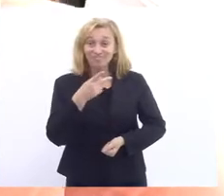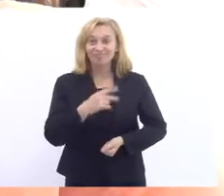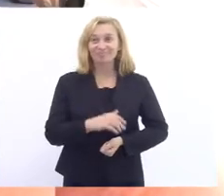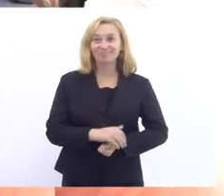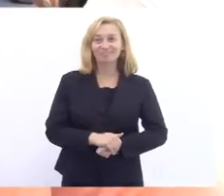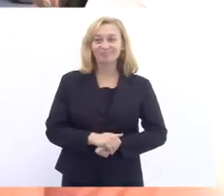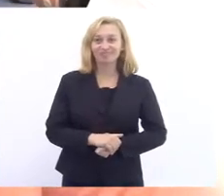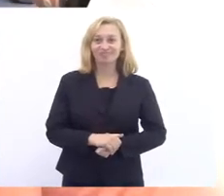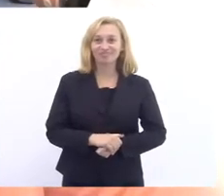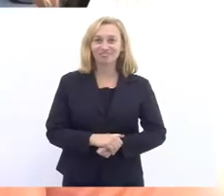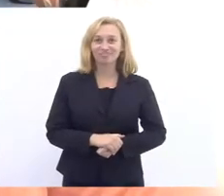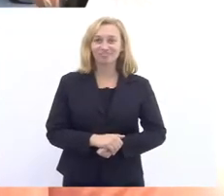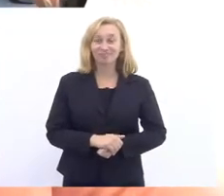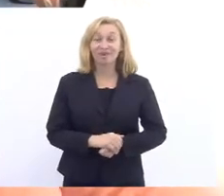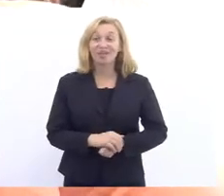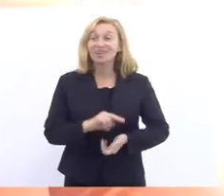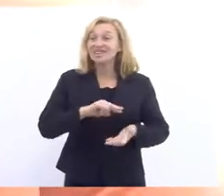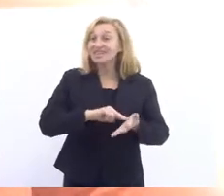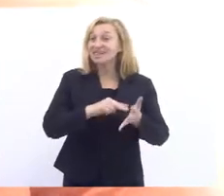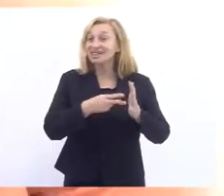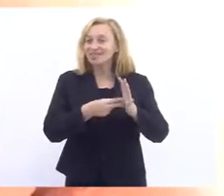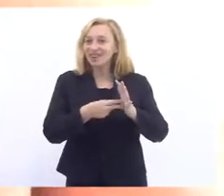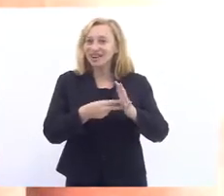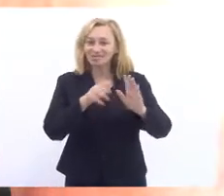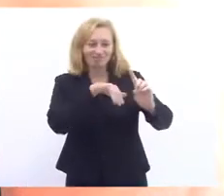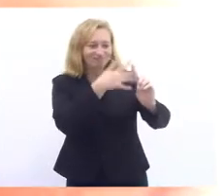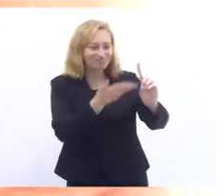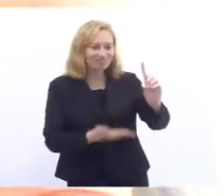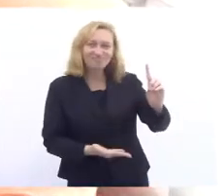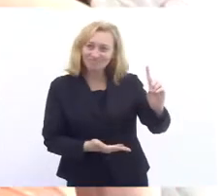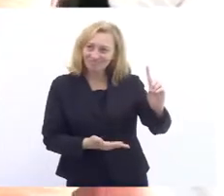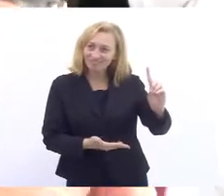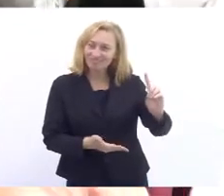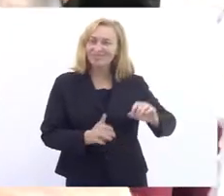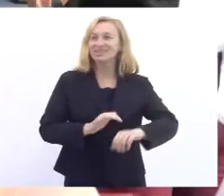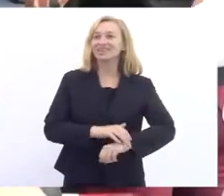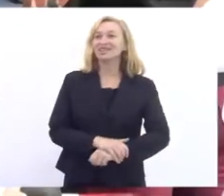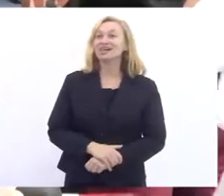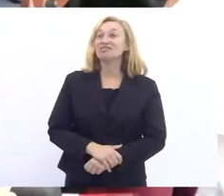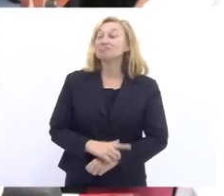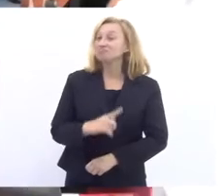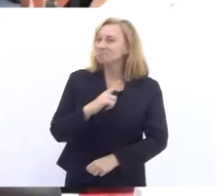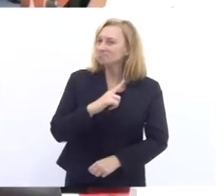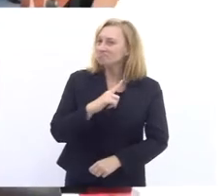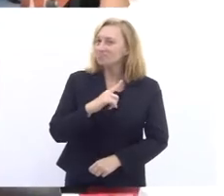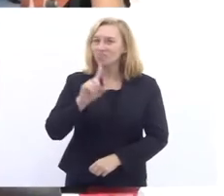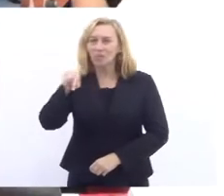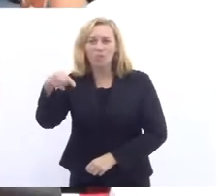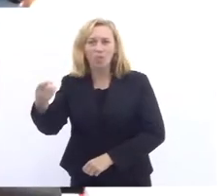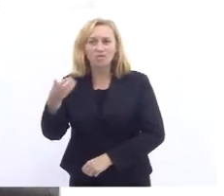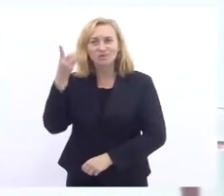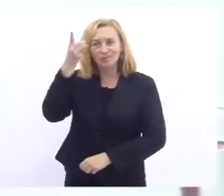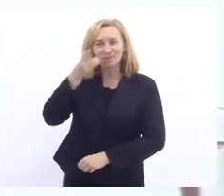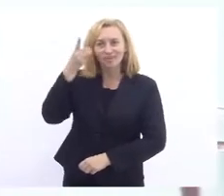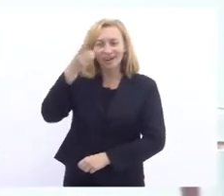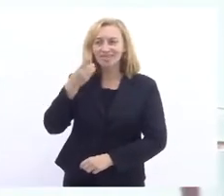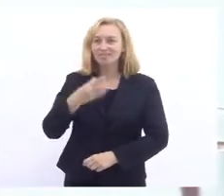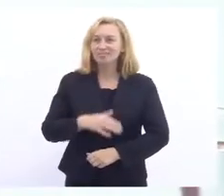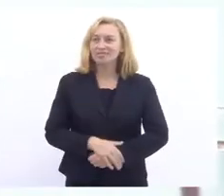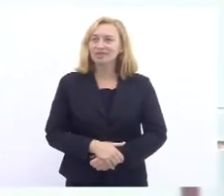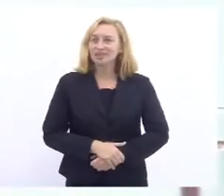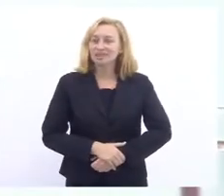em torno o significado desta solenidade eu tenho como outros deputados e deputadas